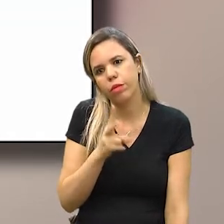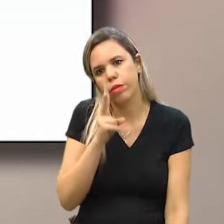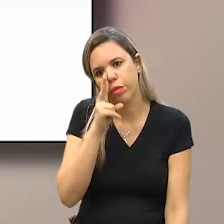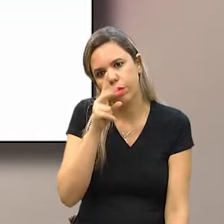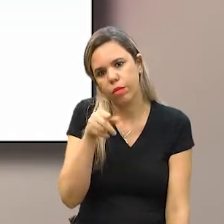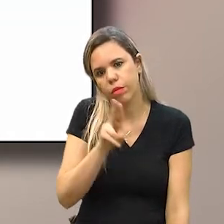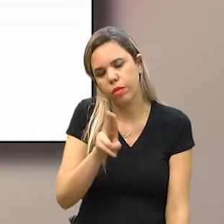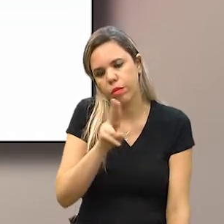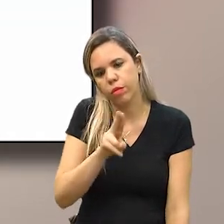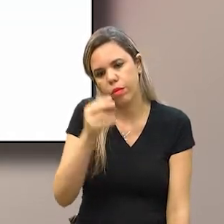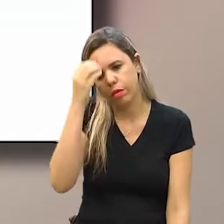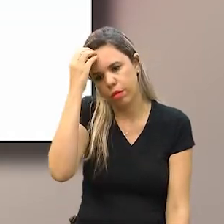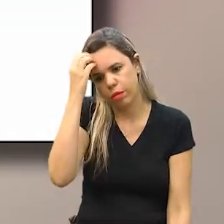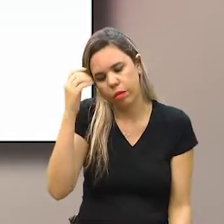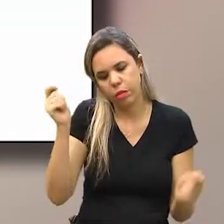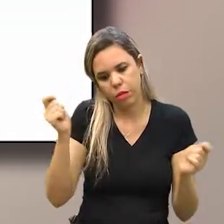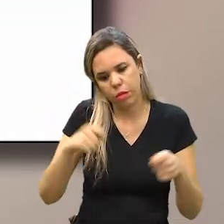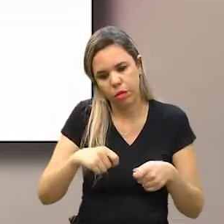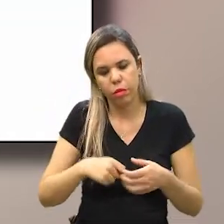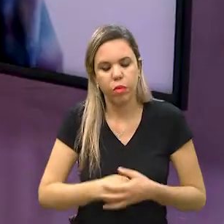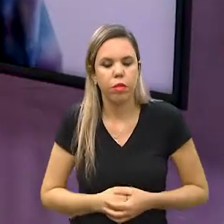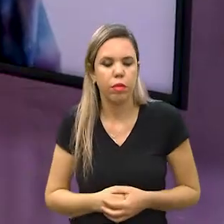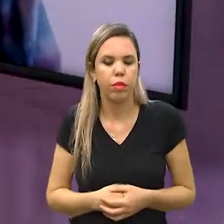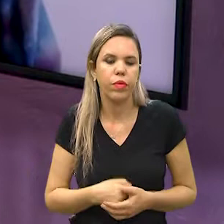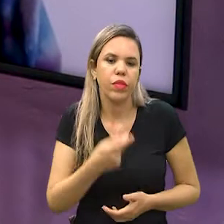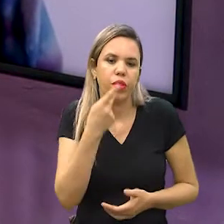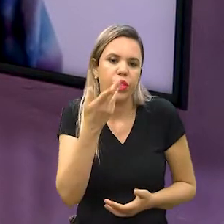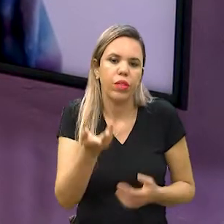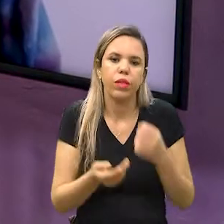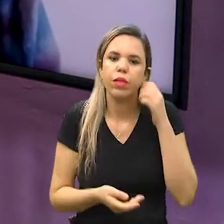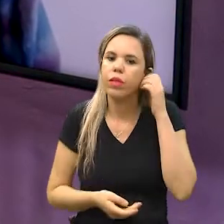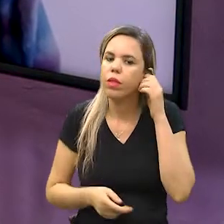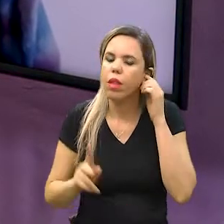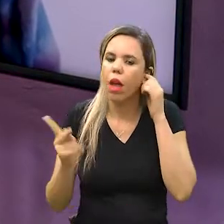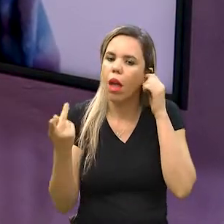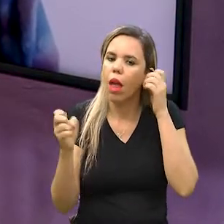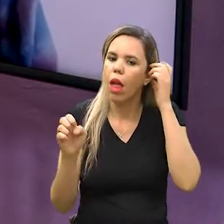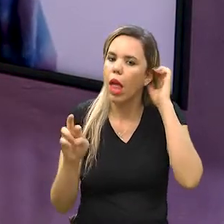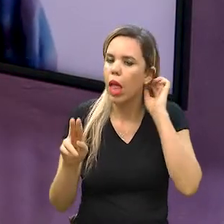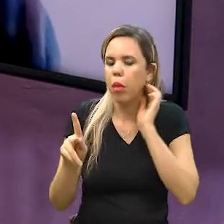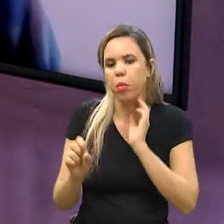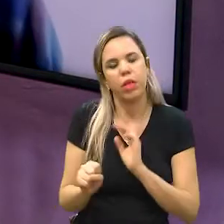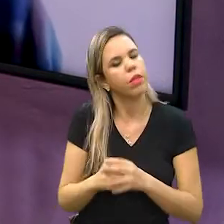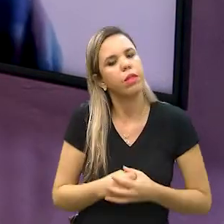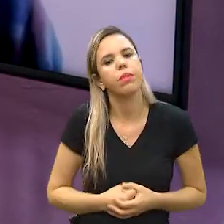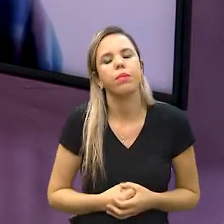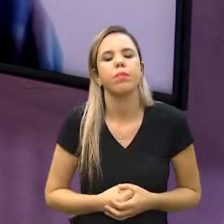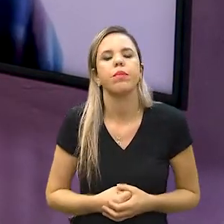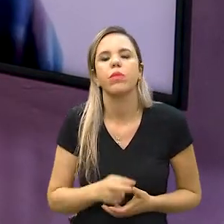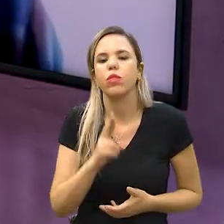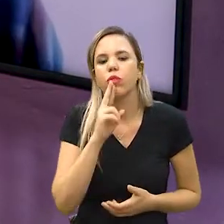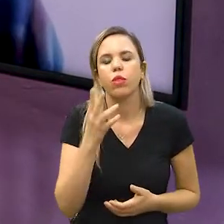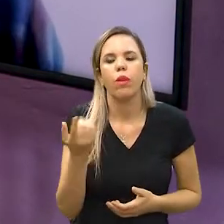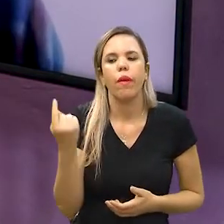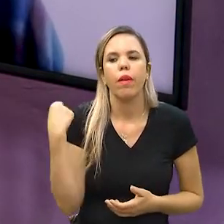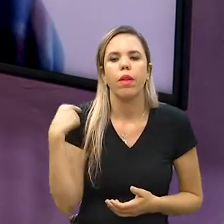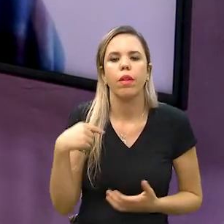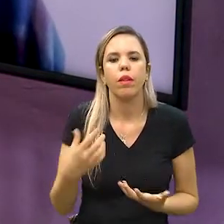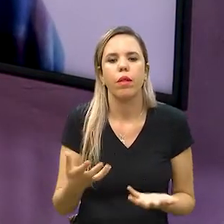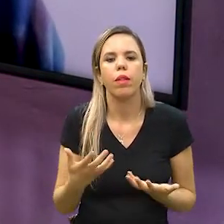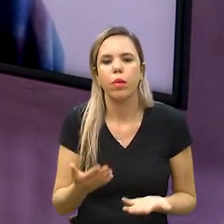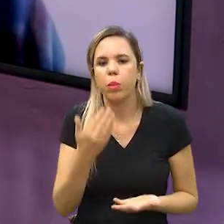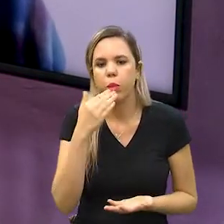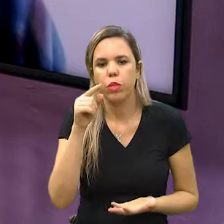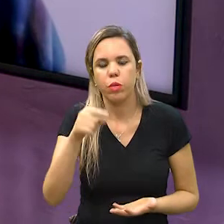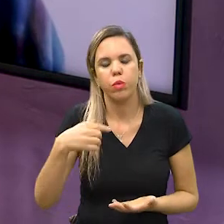é muito intenso, você usa analgésico bem potente. E o senhor estava falando aí de herpes e herpes zoster numa resposta anterior. Eu até